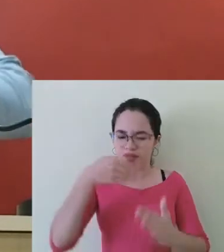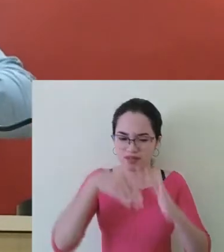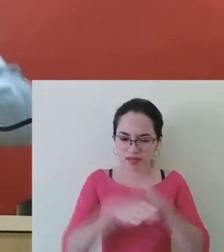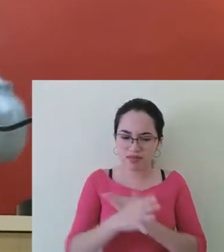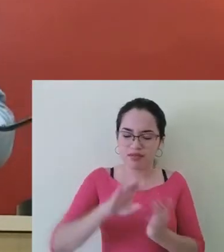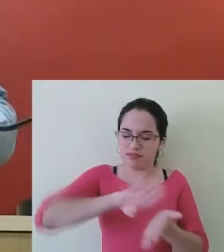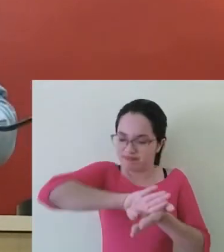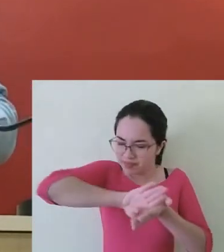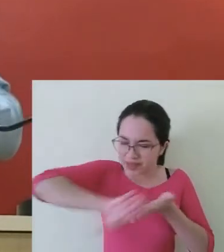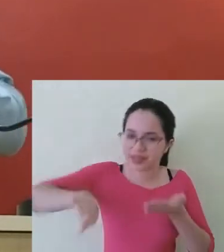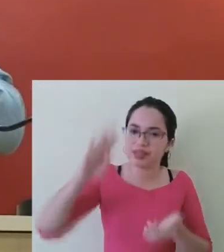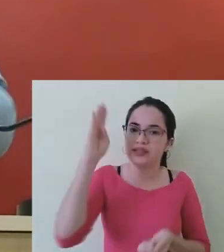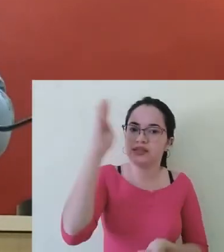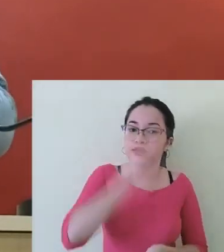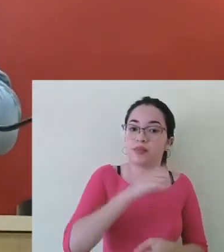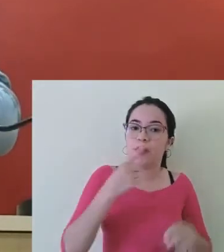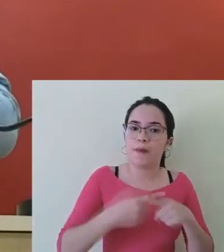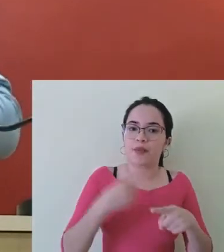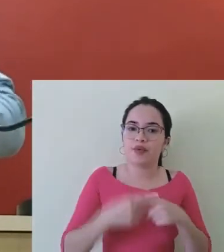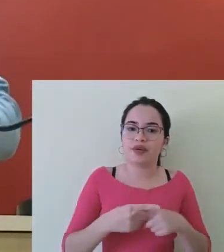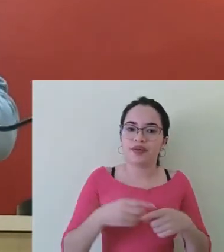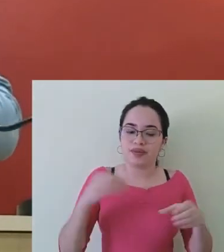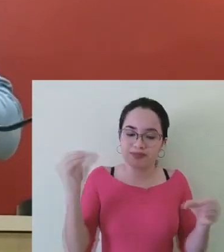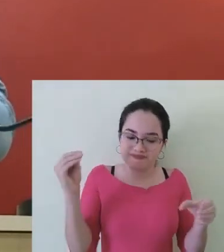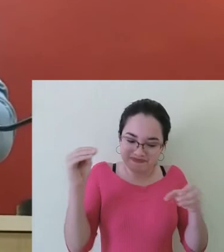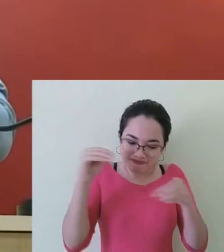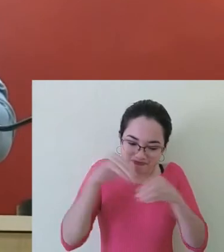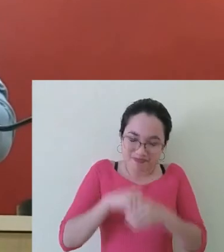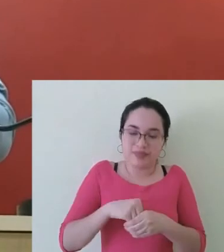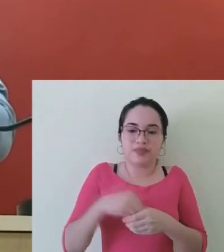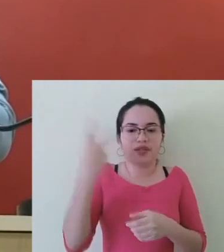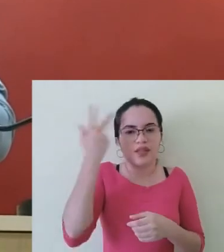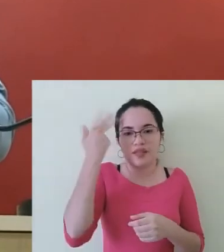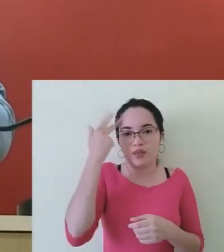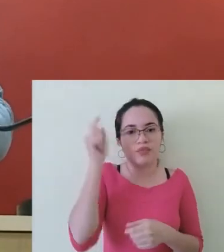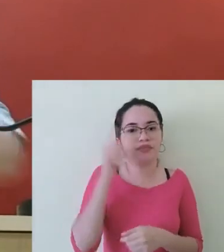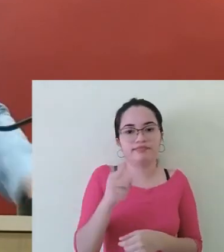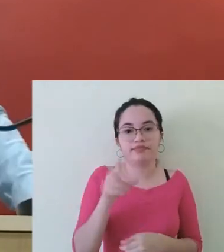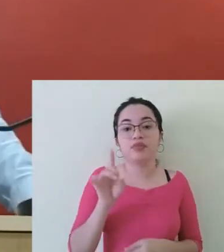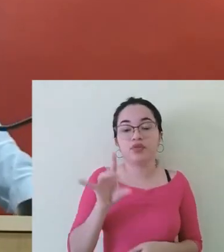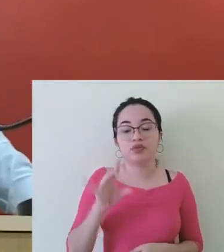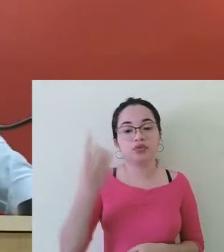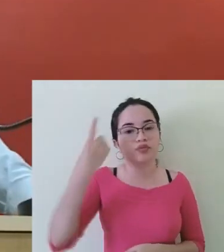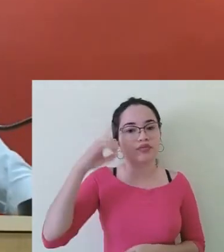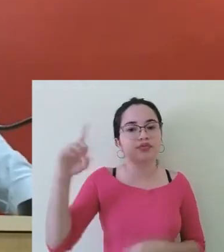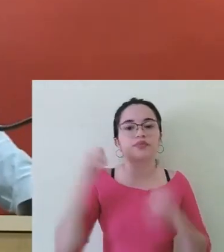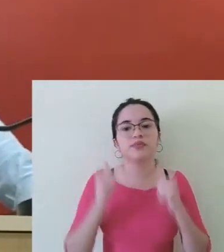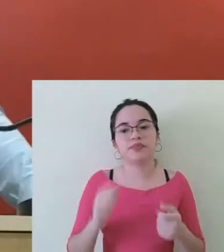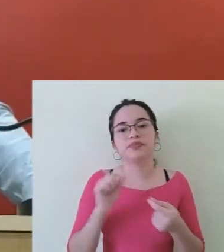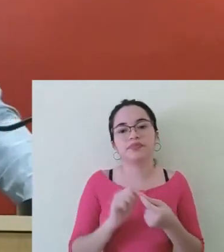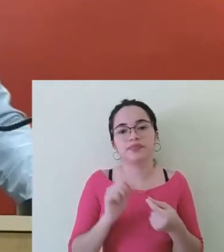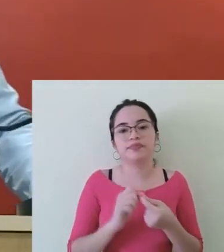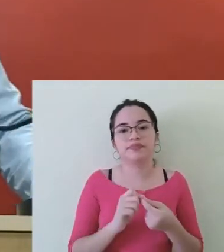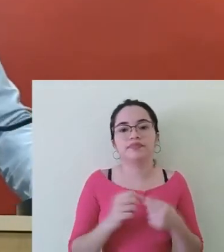e arrancar esse mal, porque ele está impregnado na sua natureza. Só Deus pode fazer